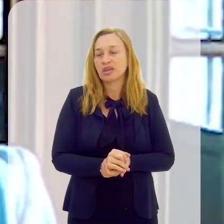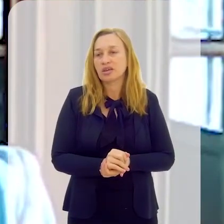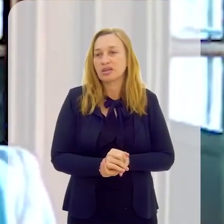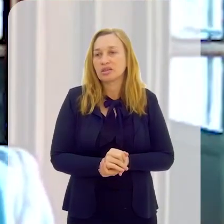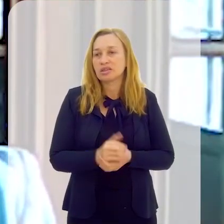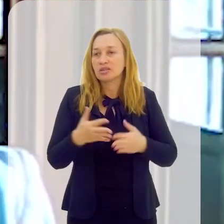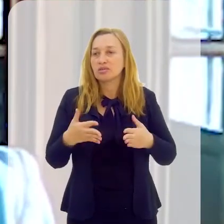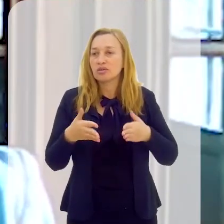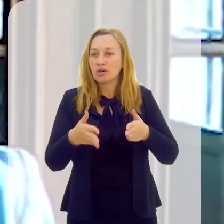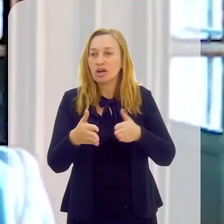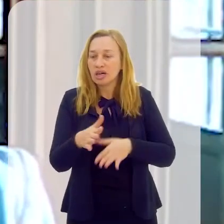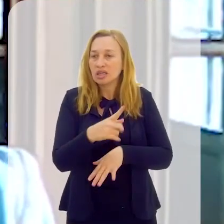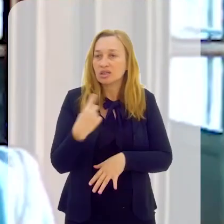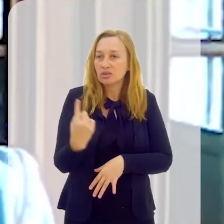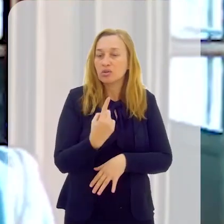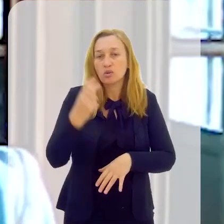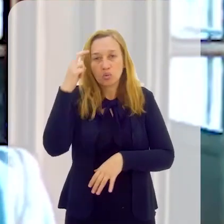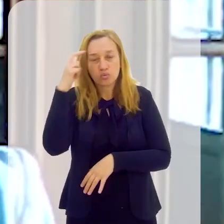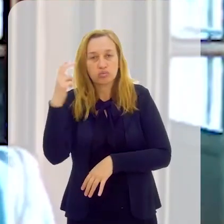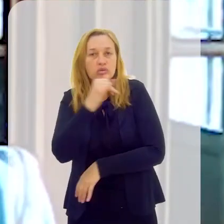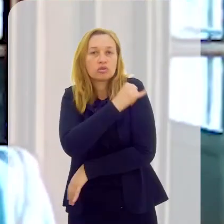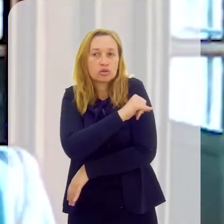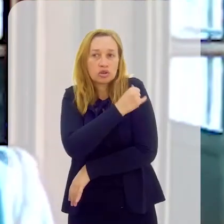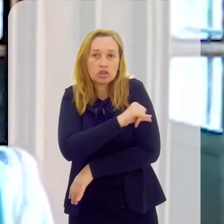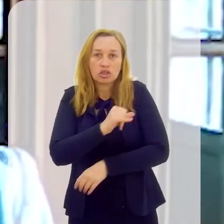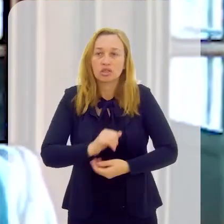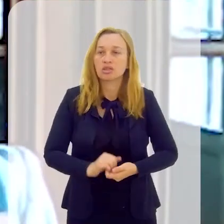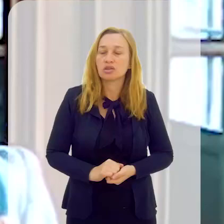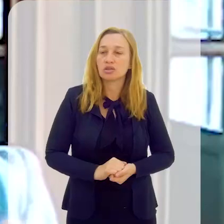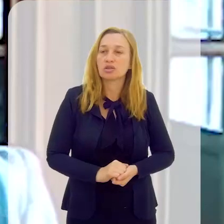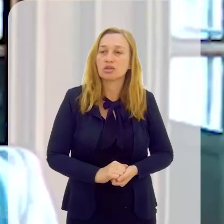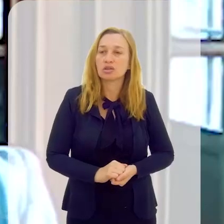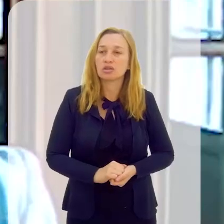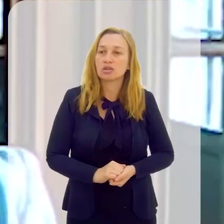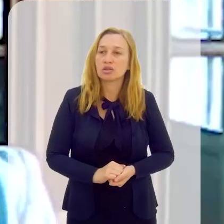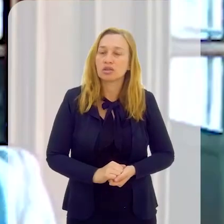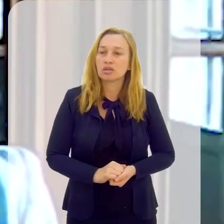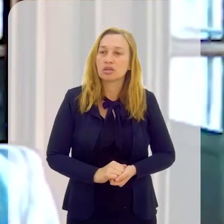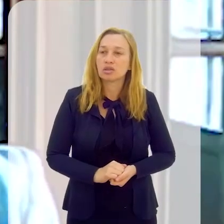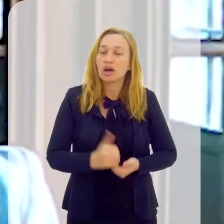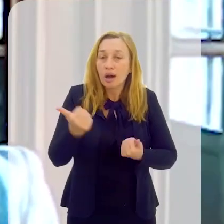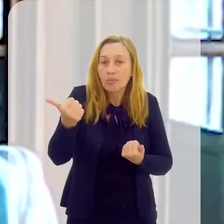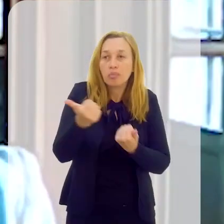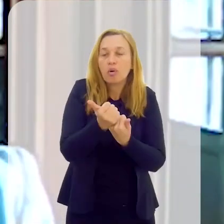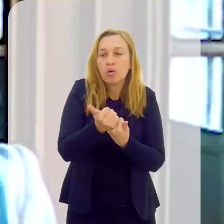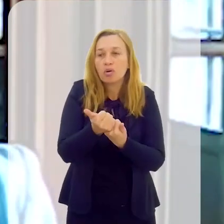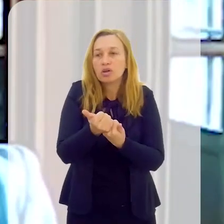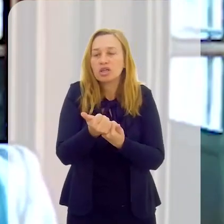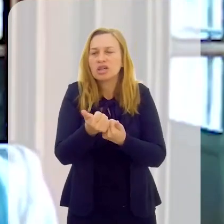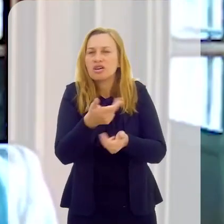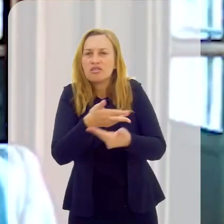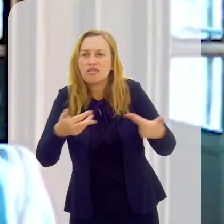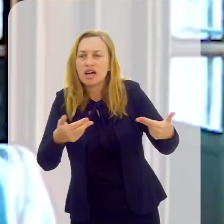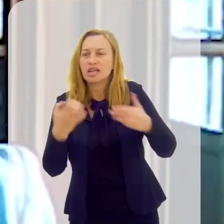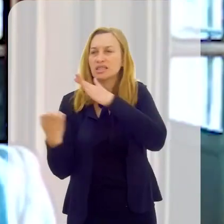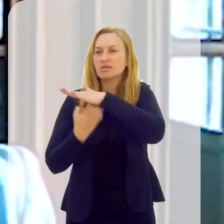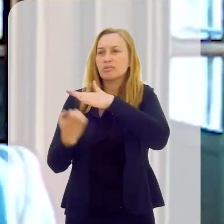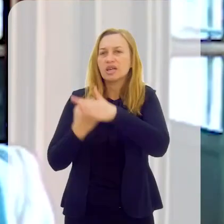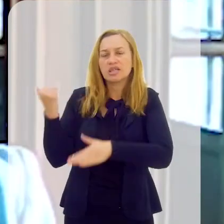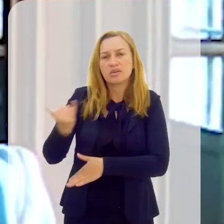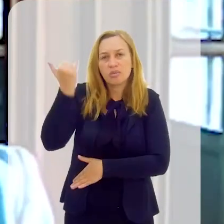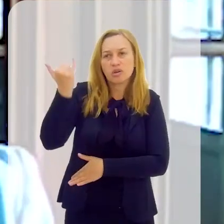intrinsecamente ligado à nossa cultura do Rio de Janeiro, que abrigou e abriga tantas